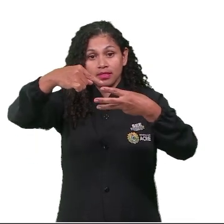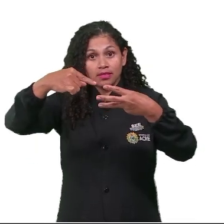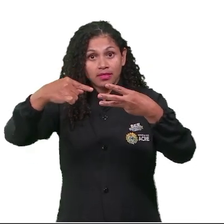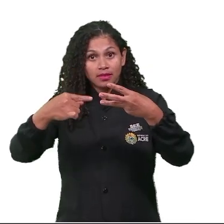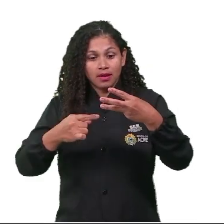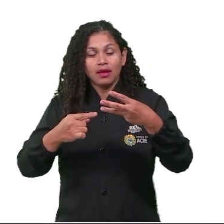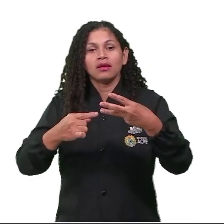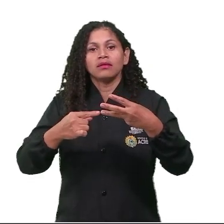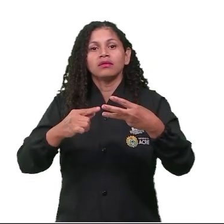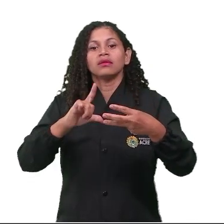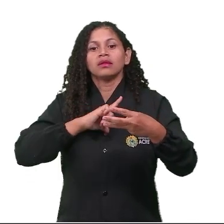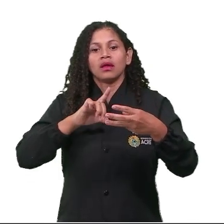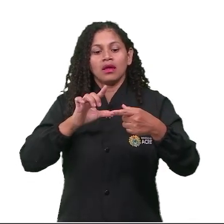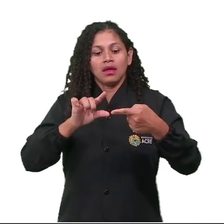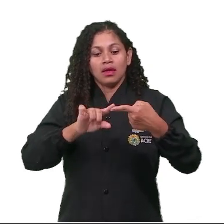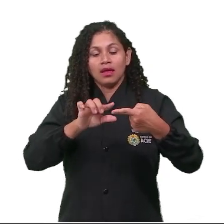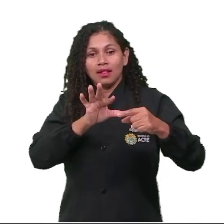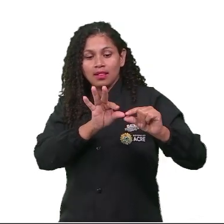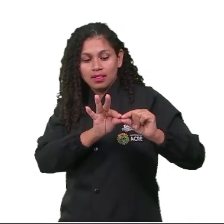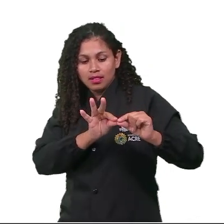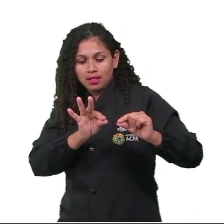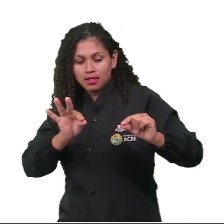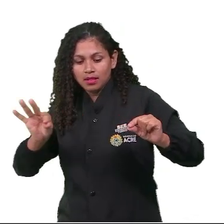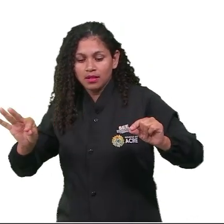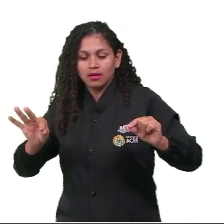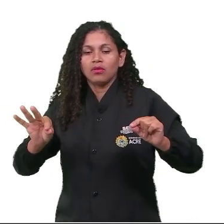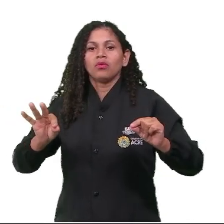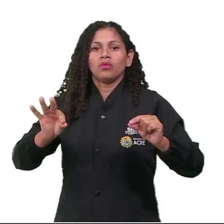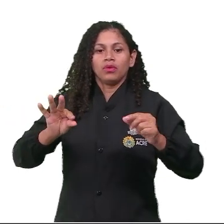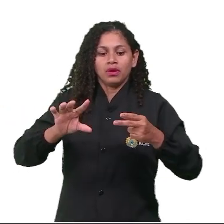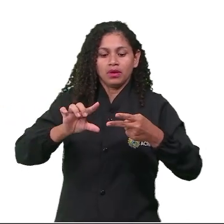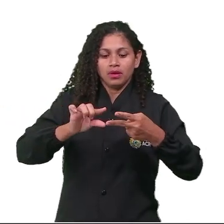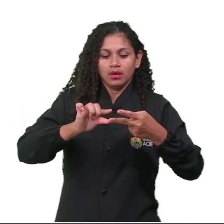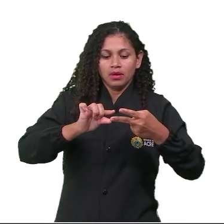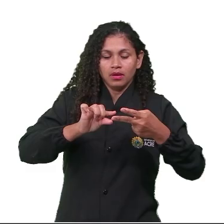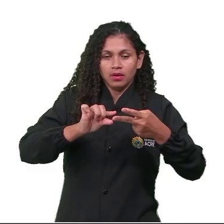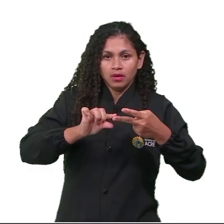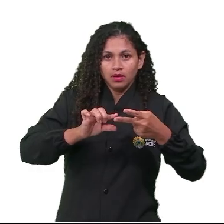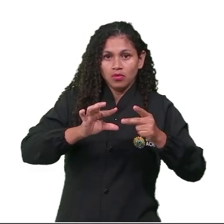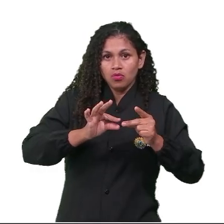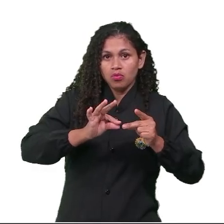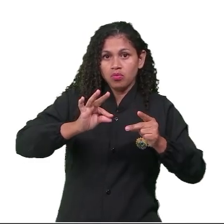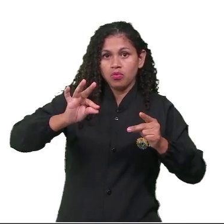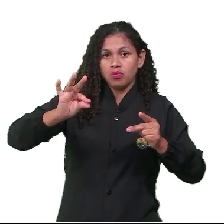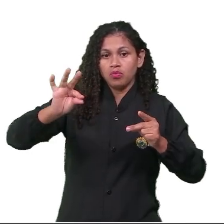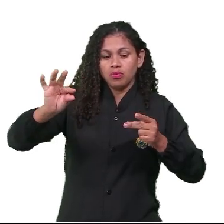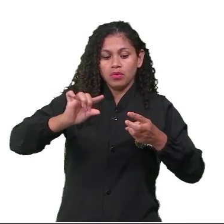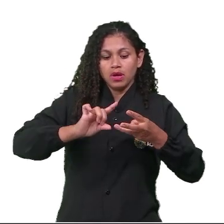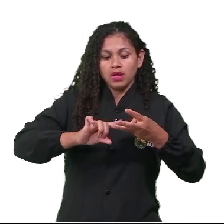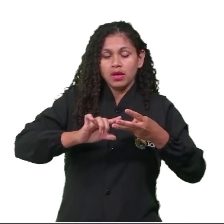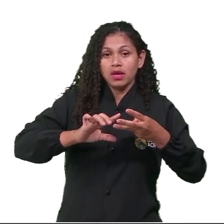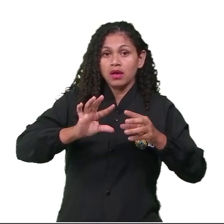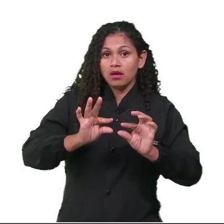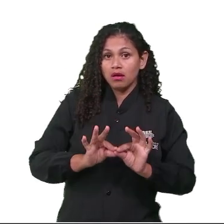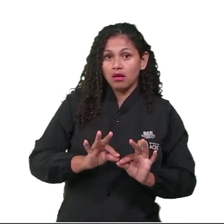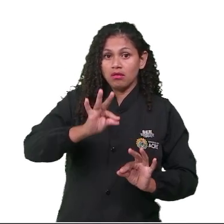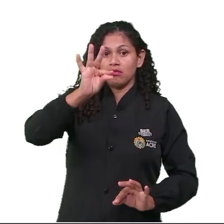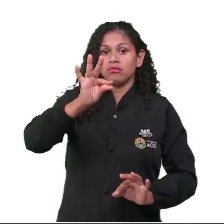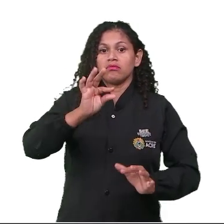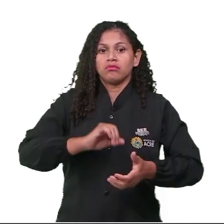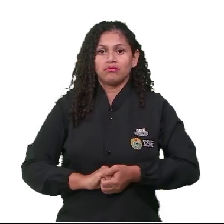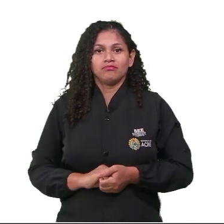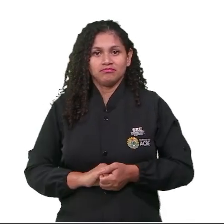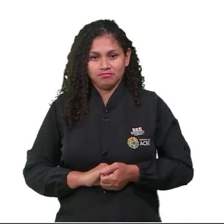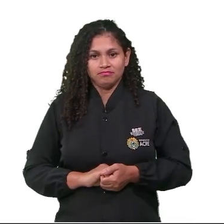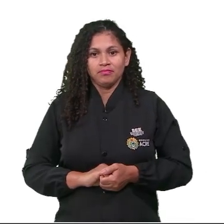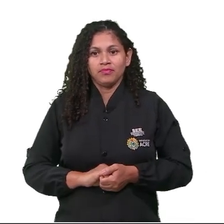possui largura, comprimento e altura. É uma figura 3D. E a geometria espacial vai ser